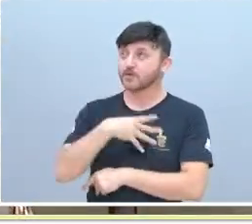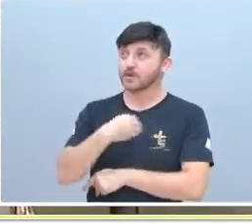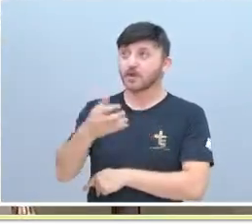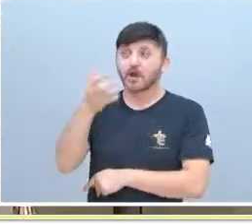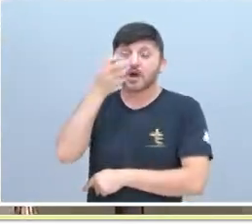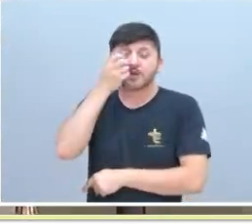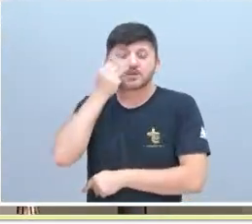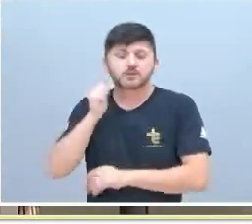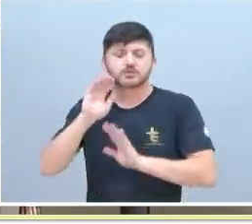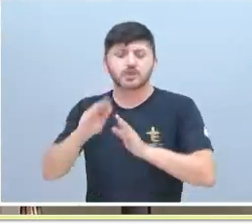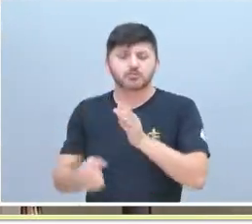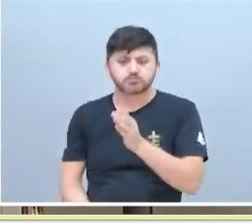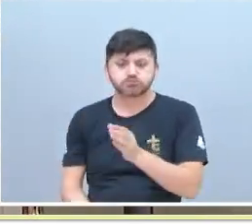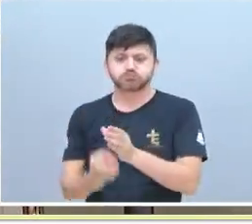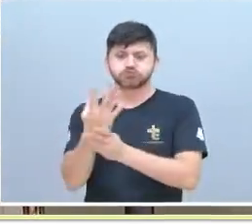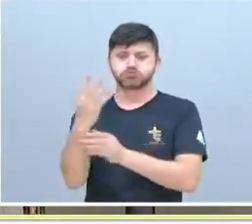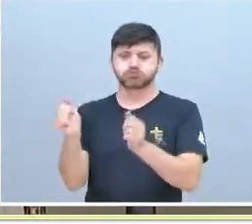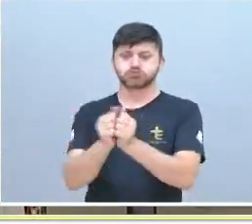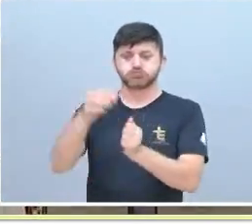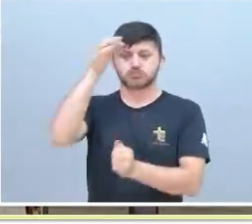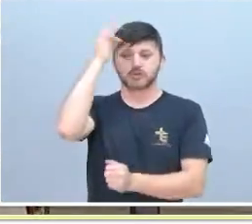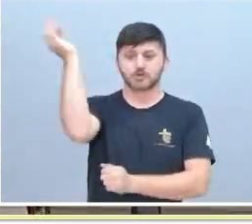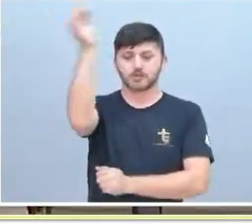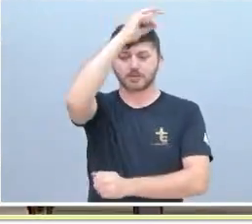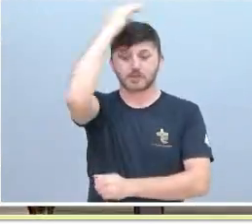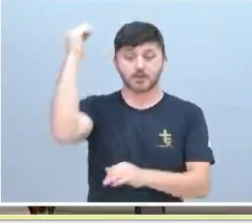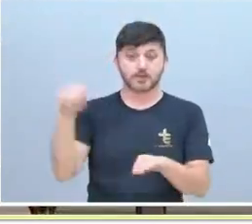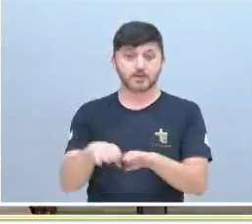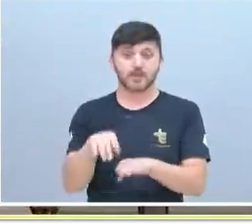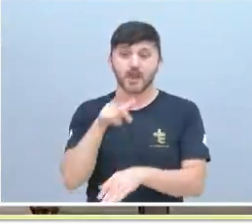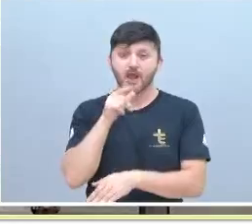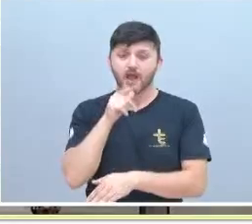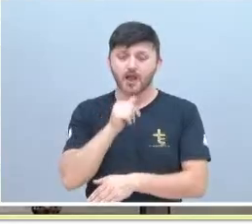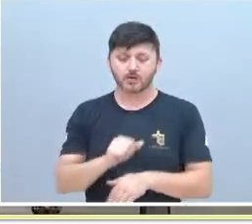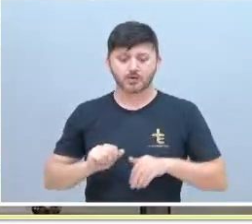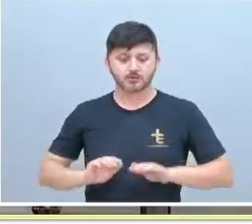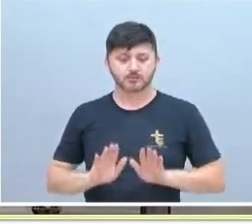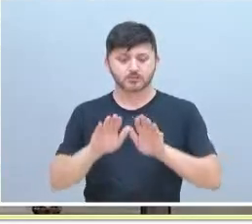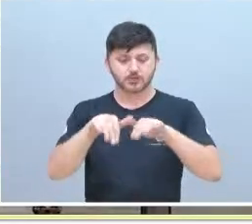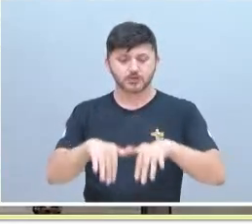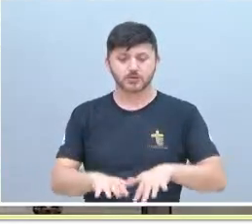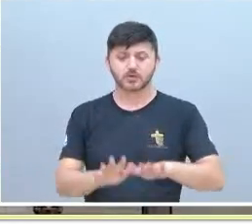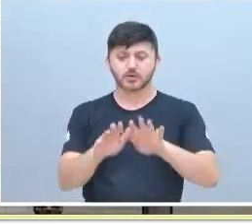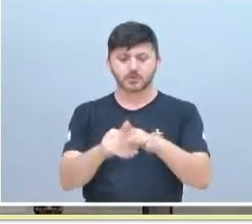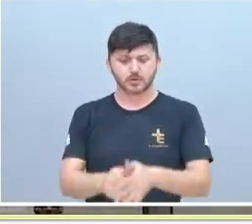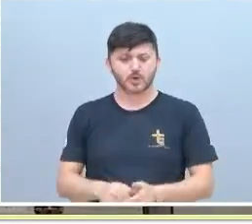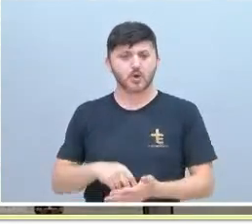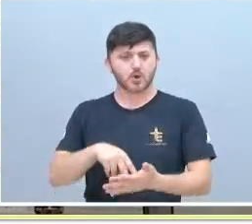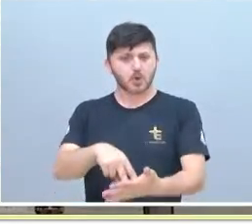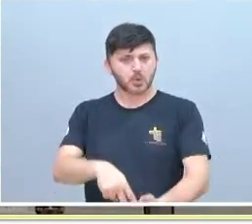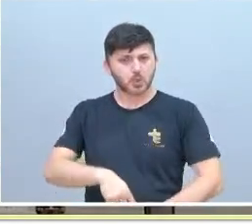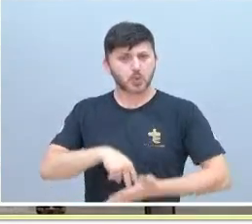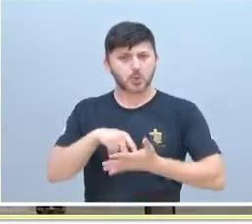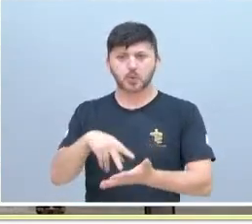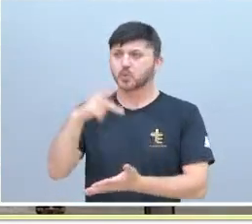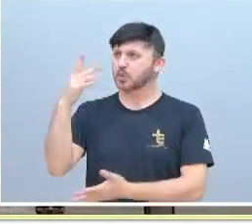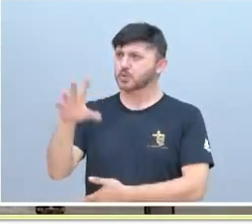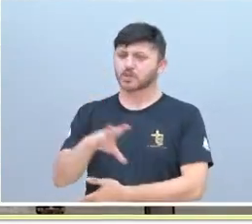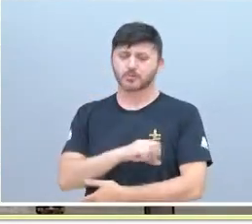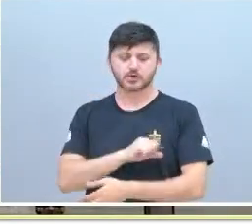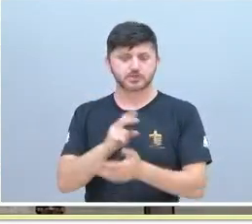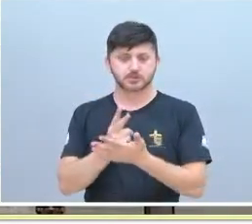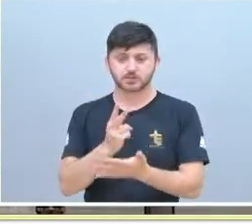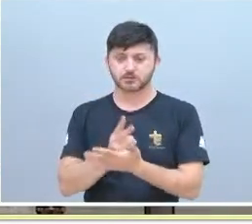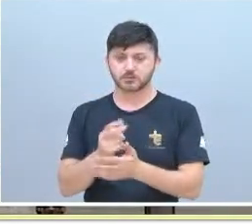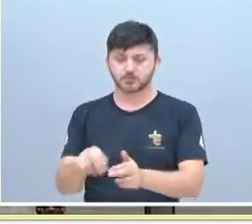da água e do Espírito Santo perseverar constantemente em vosso amor. Por nosso